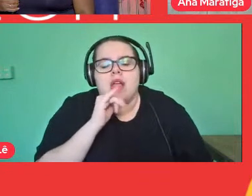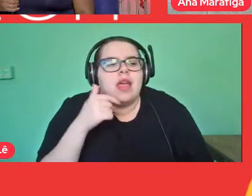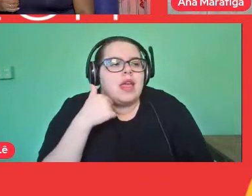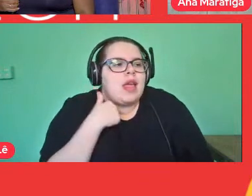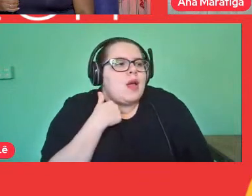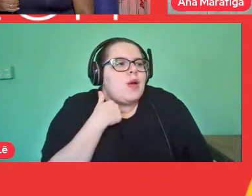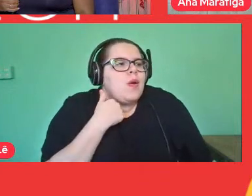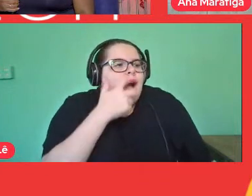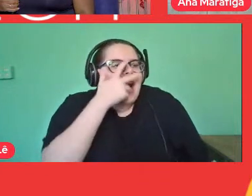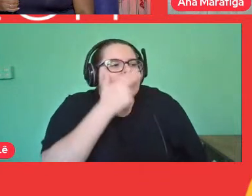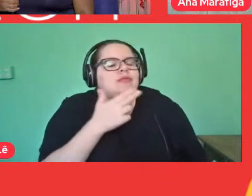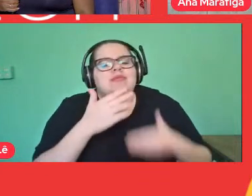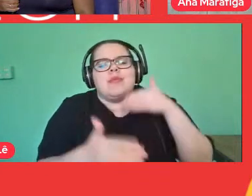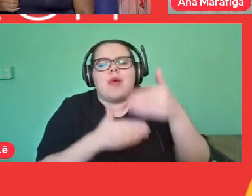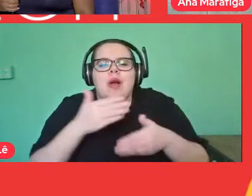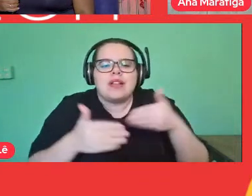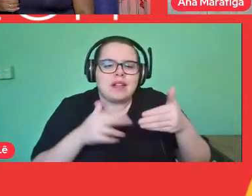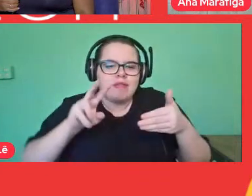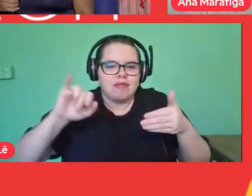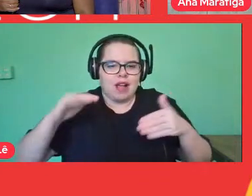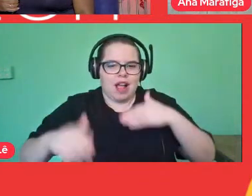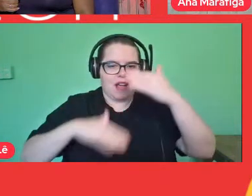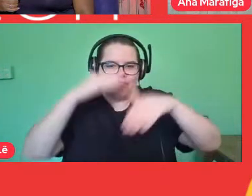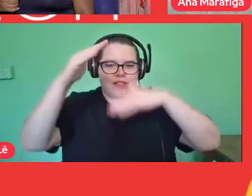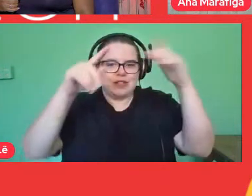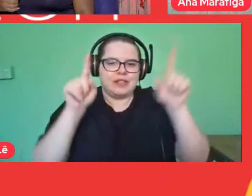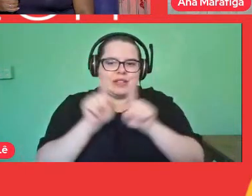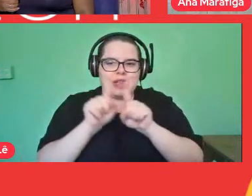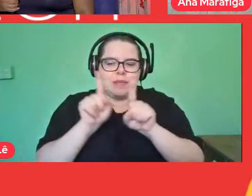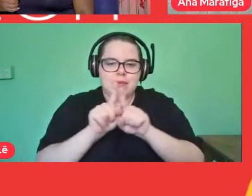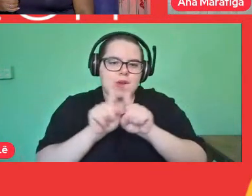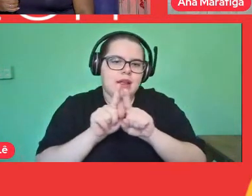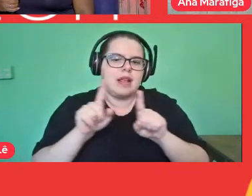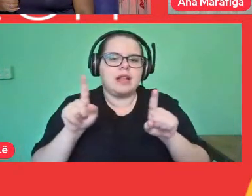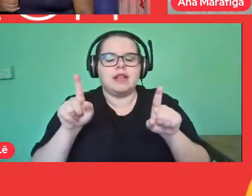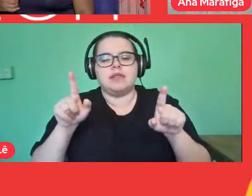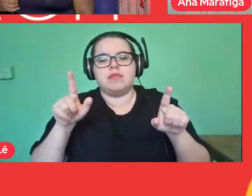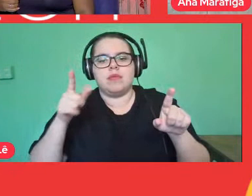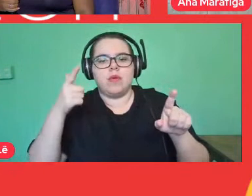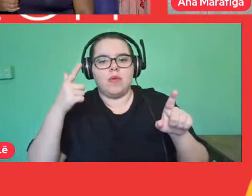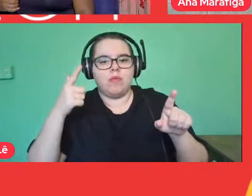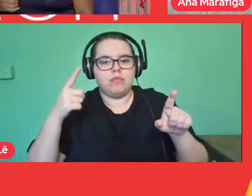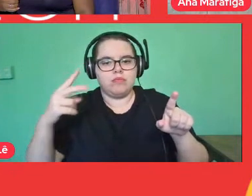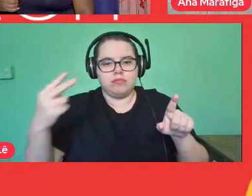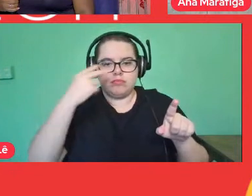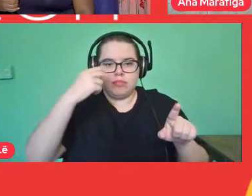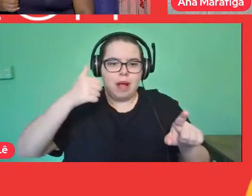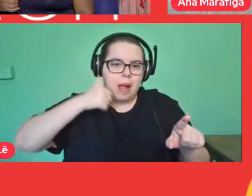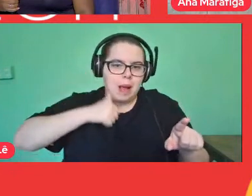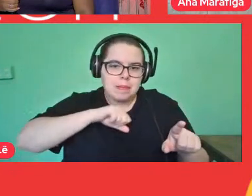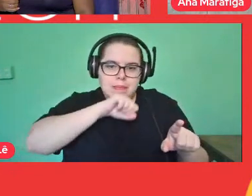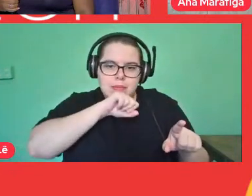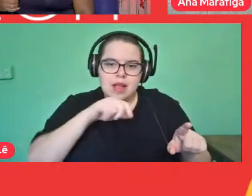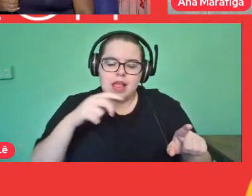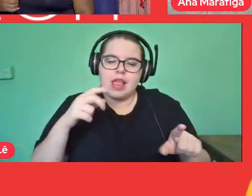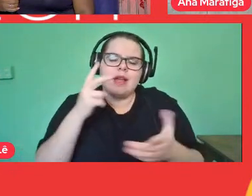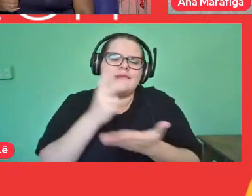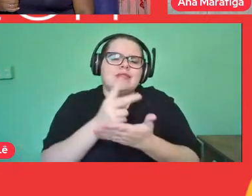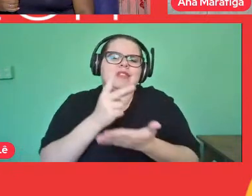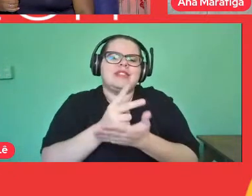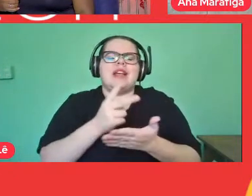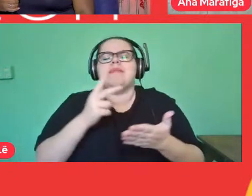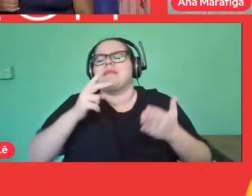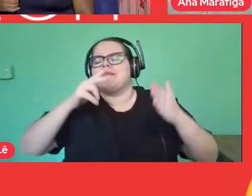eu acho que é um processo que você vai evoluindo também quando você vai conquistando família, quando você vira mãe, né? Eu sempre fui muito